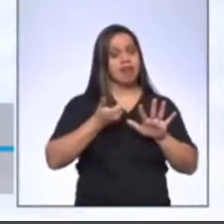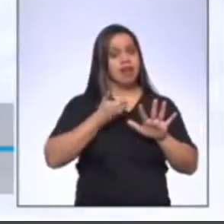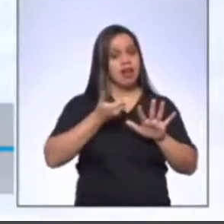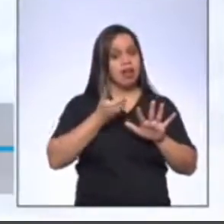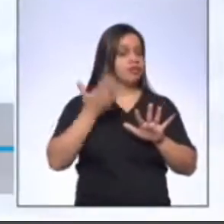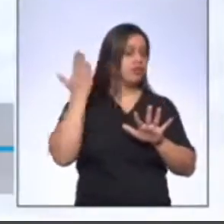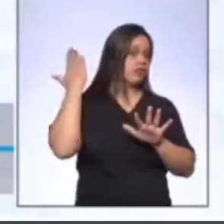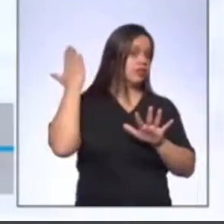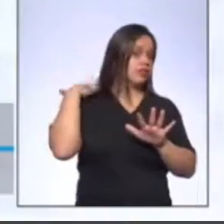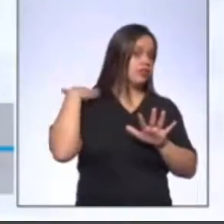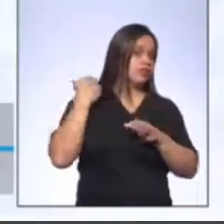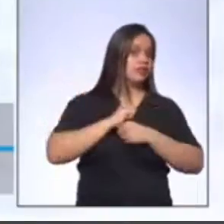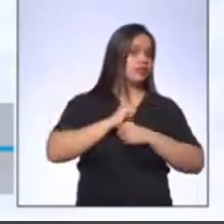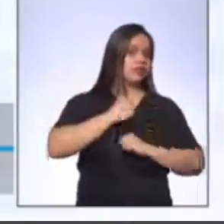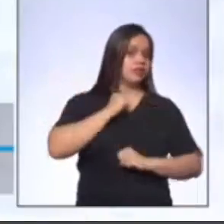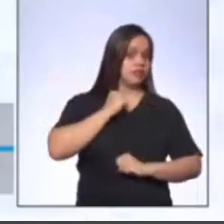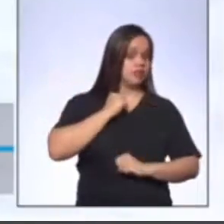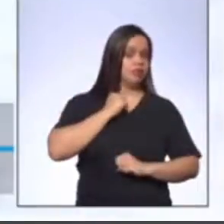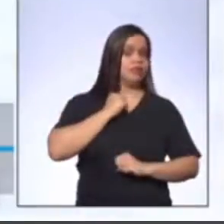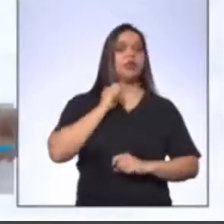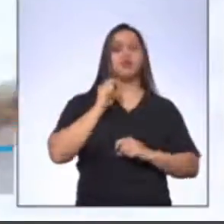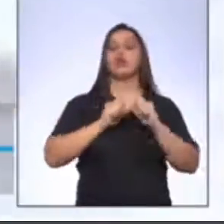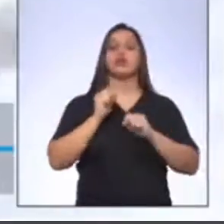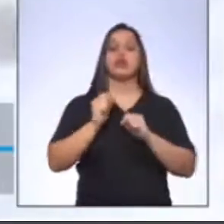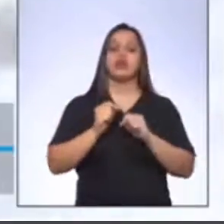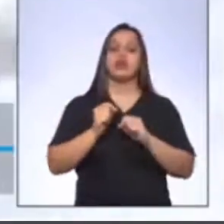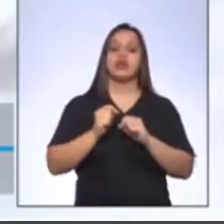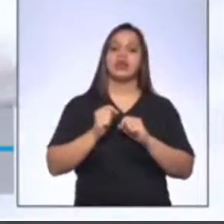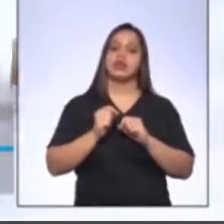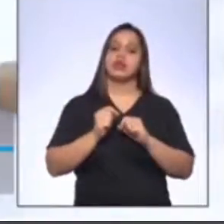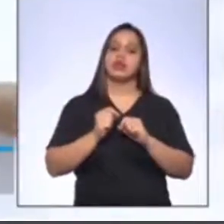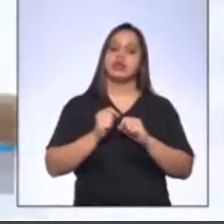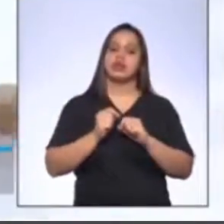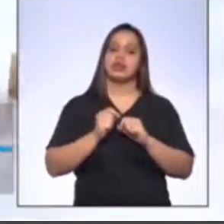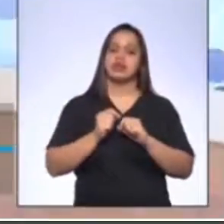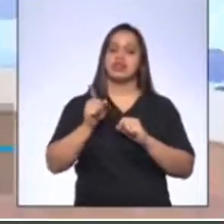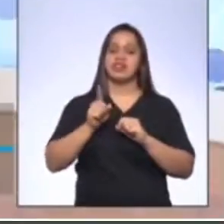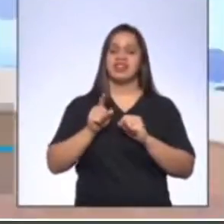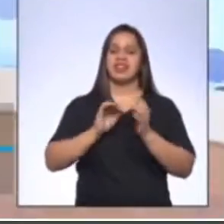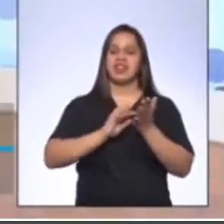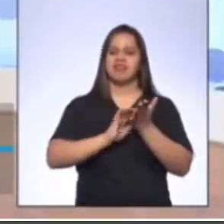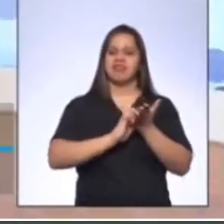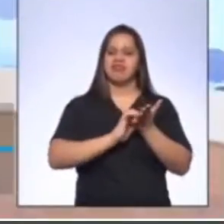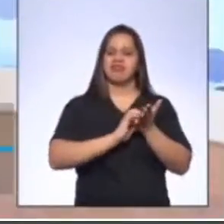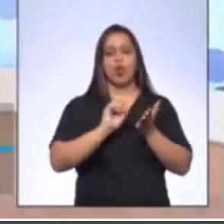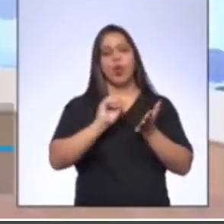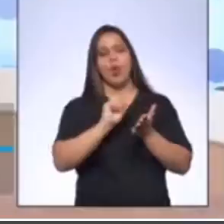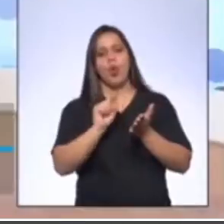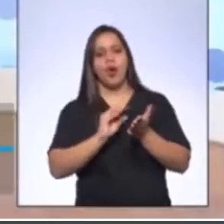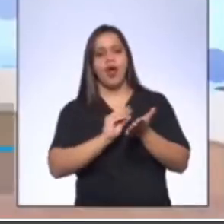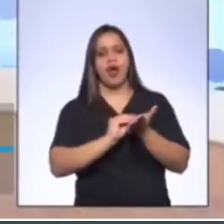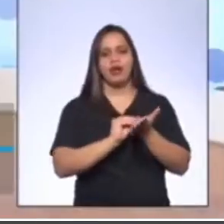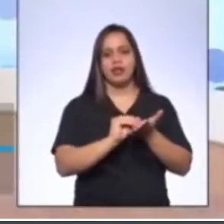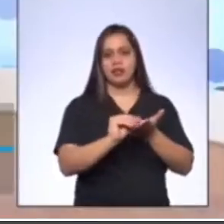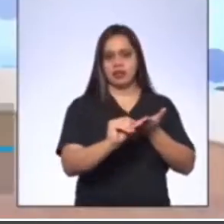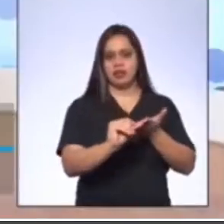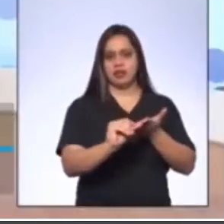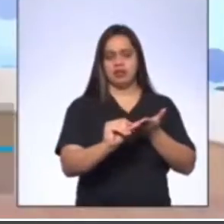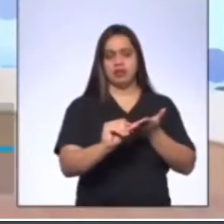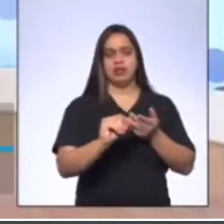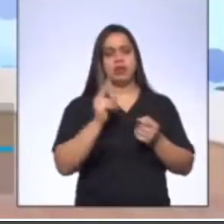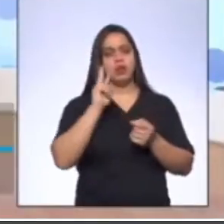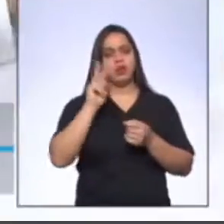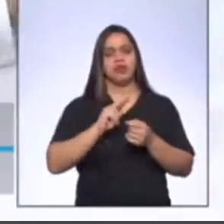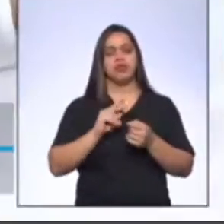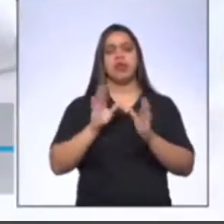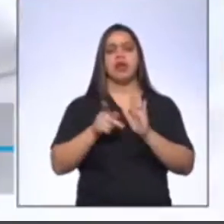minha coluna cervical por exemplo na coluna vertebral que isso aqui é áspero o que isso aqui é liso tá eu tô passando